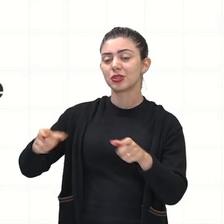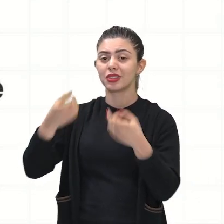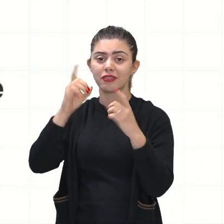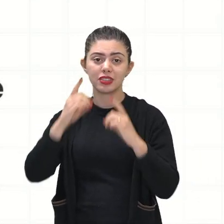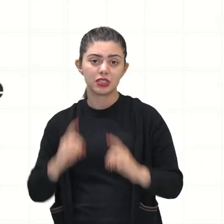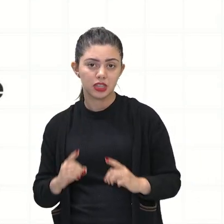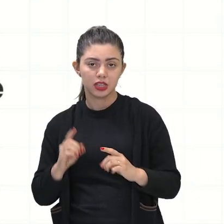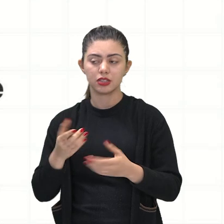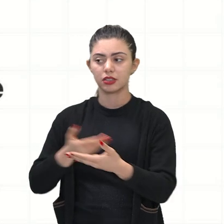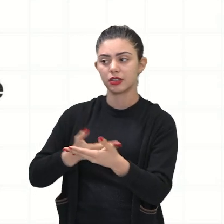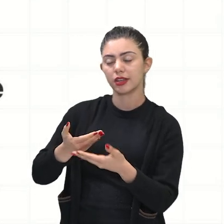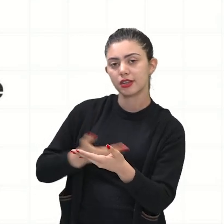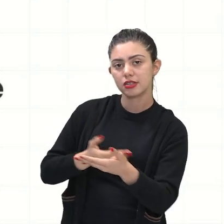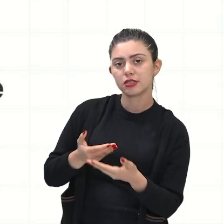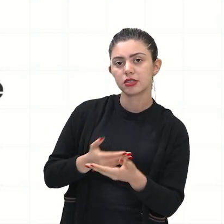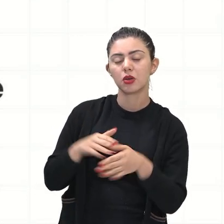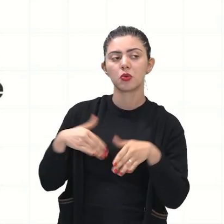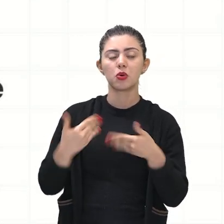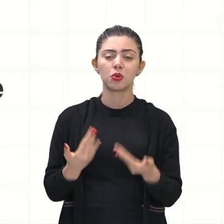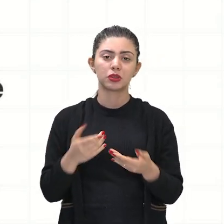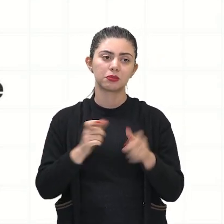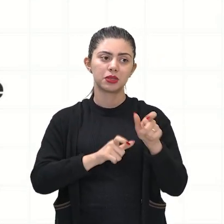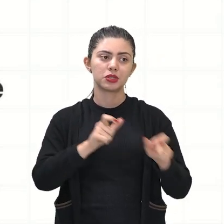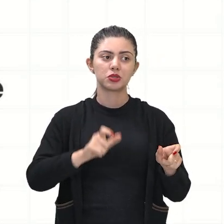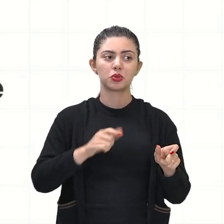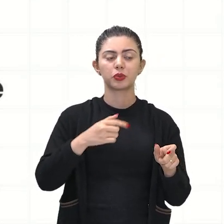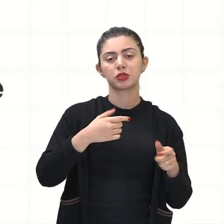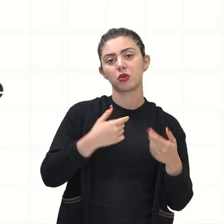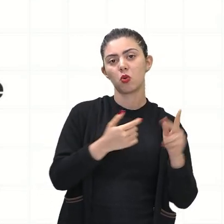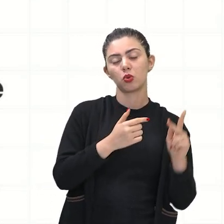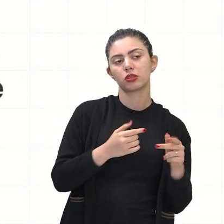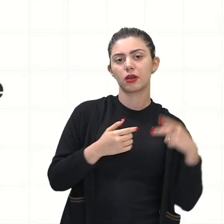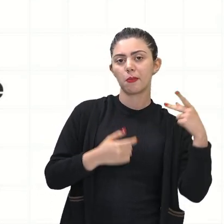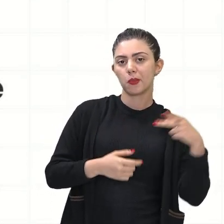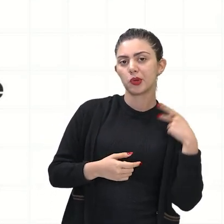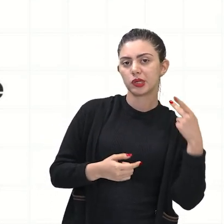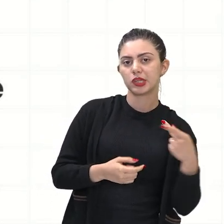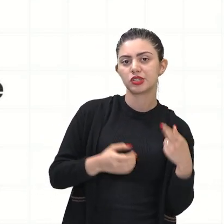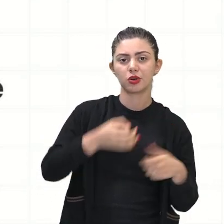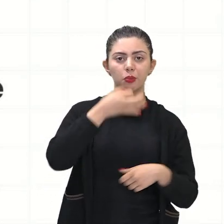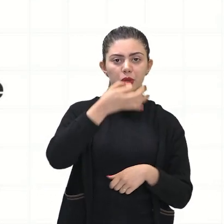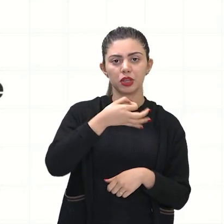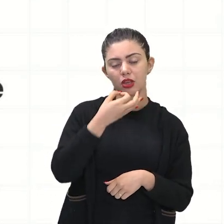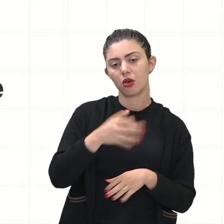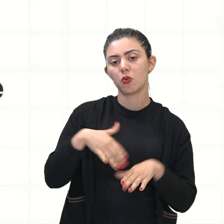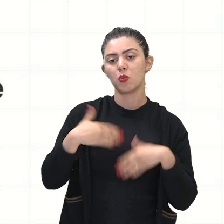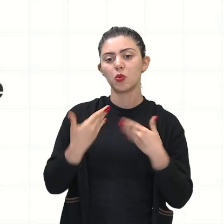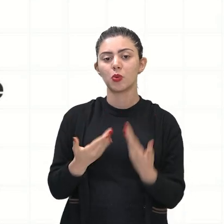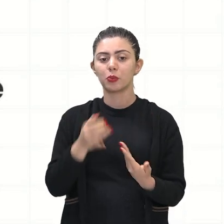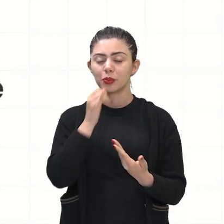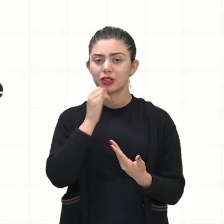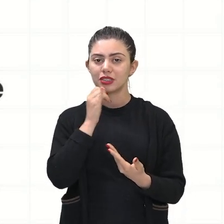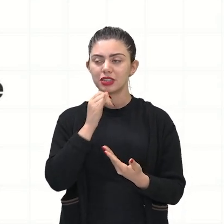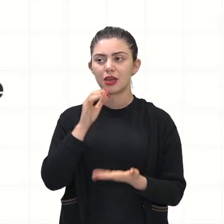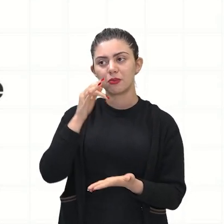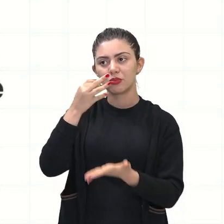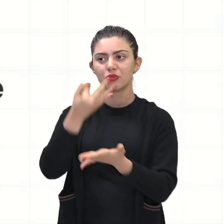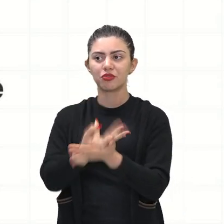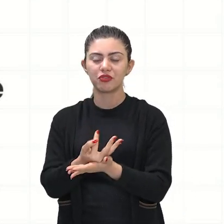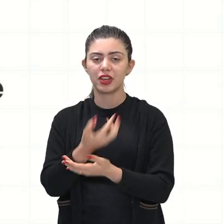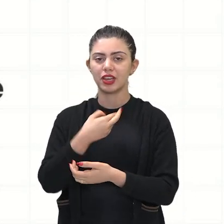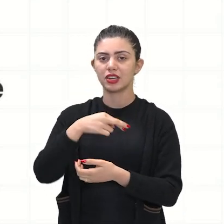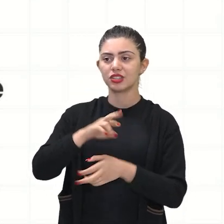deficiência, quanto pessoas que têm outros olhares políticos, ou pessoas que têm outros olhares de fé.